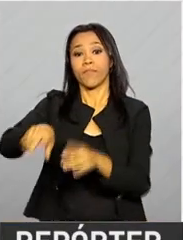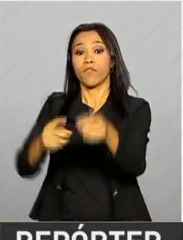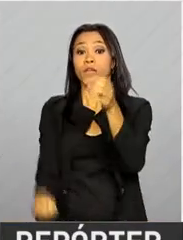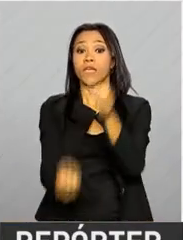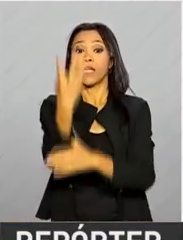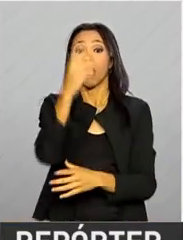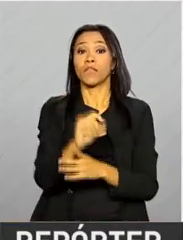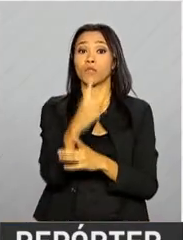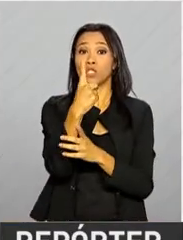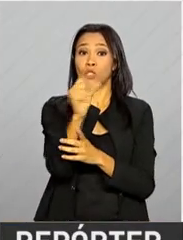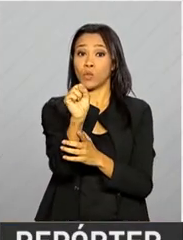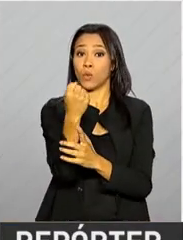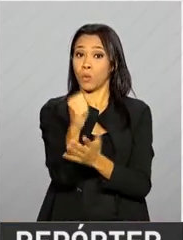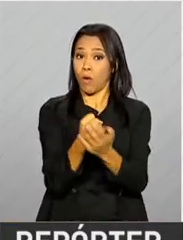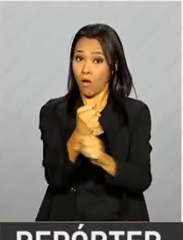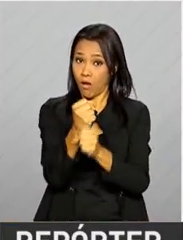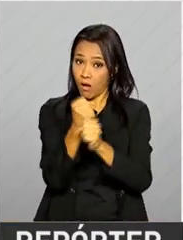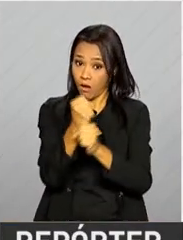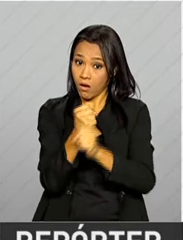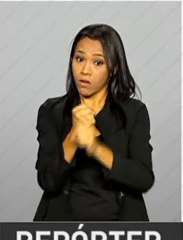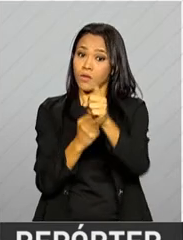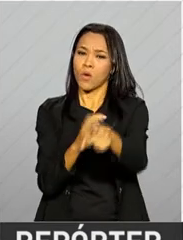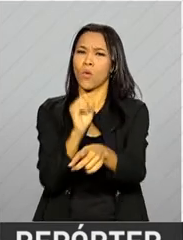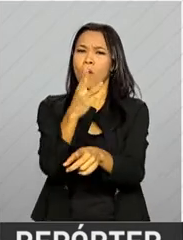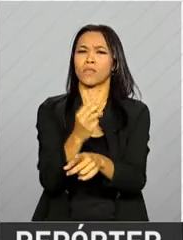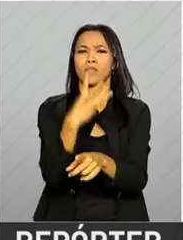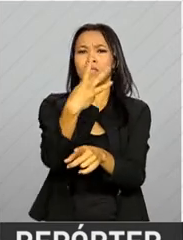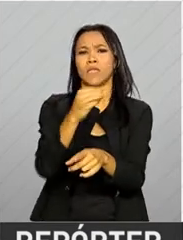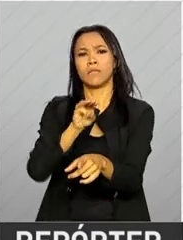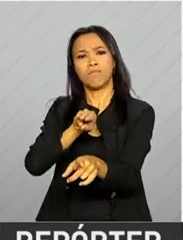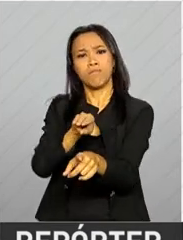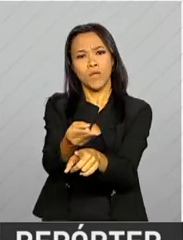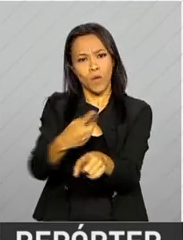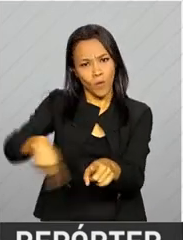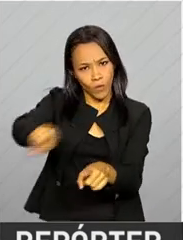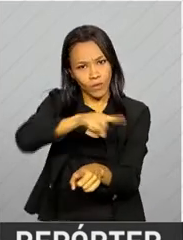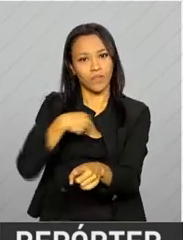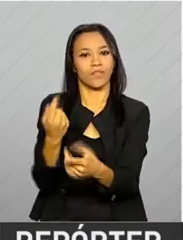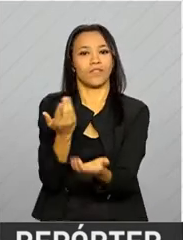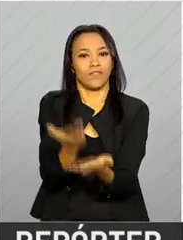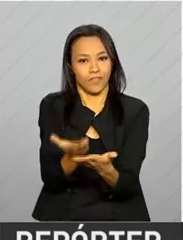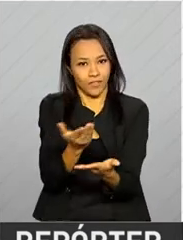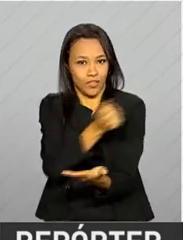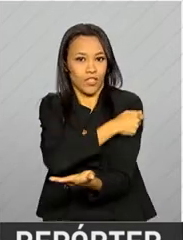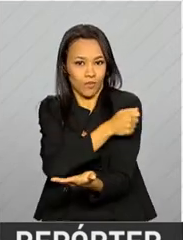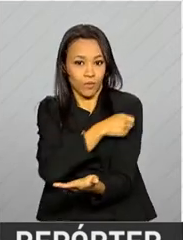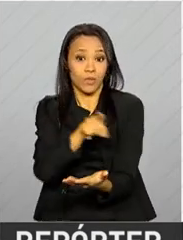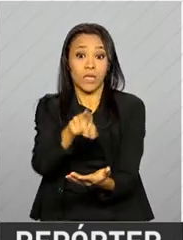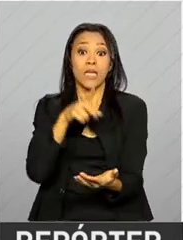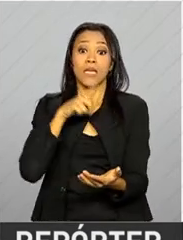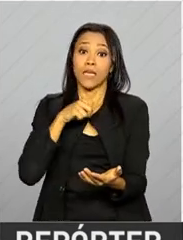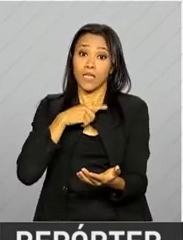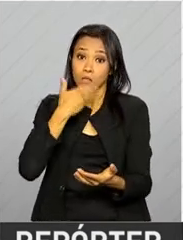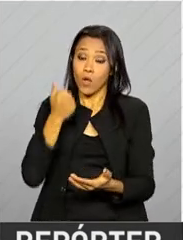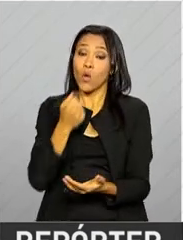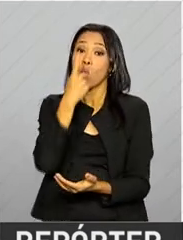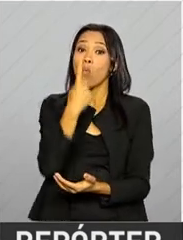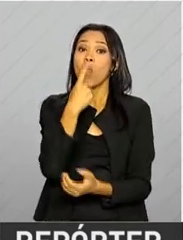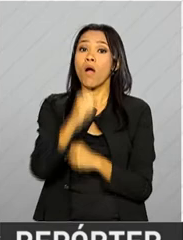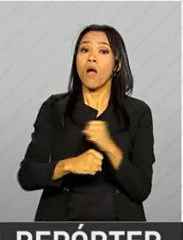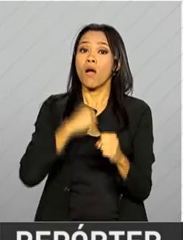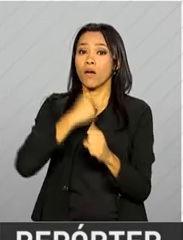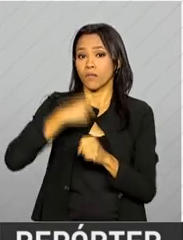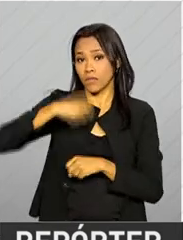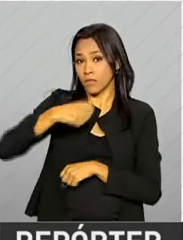anos o fies financia ou quase 3 milhões de estudantes quem optar pelo financiamento tem um ano e meio de carência após